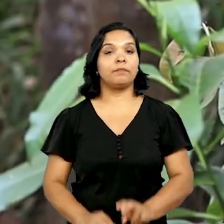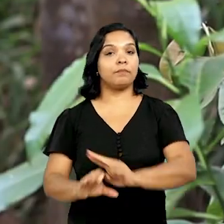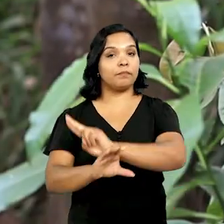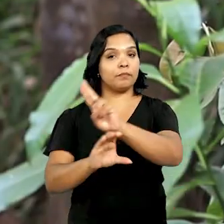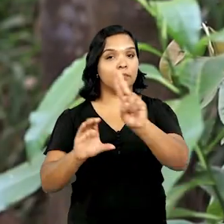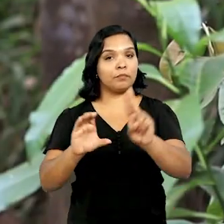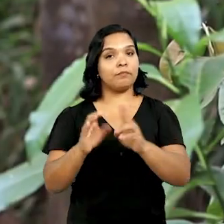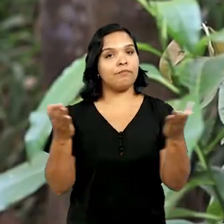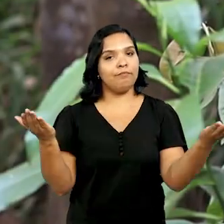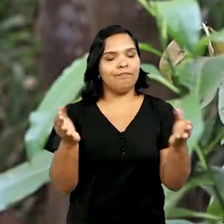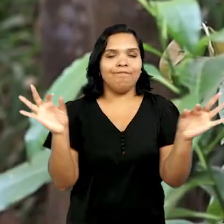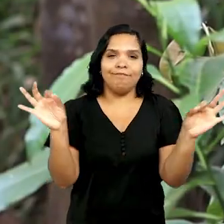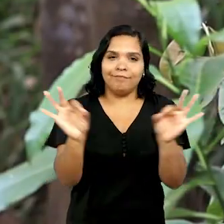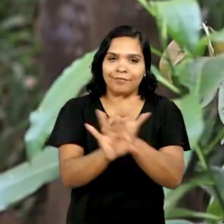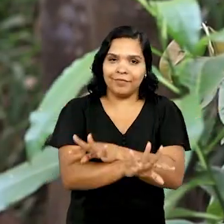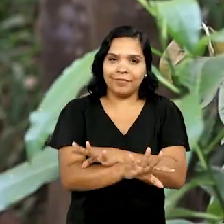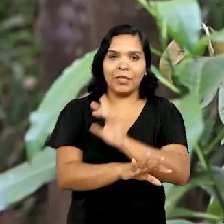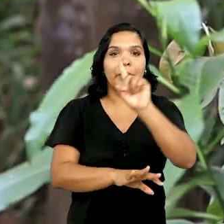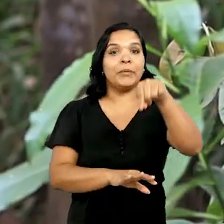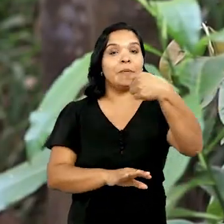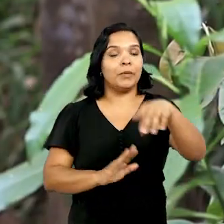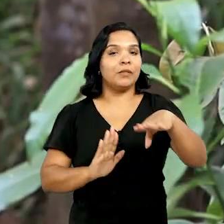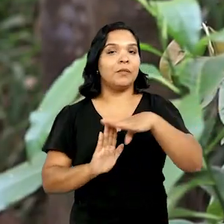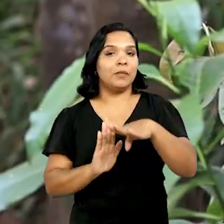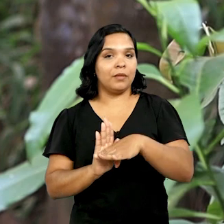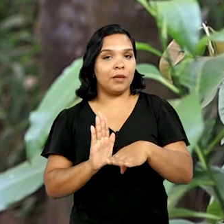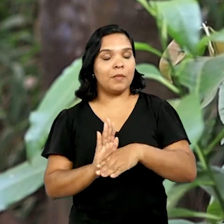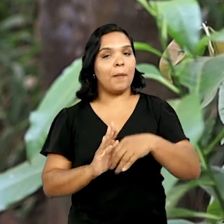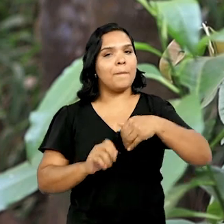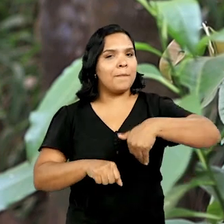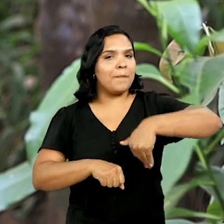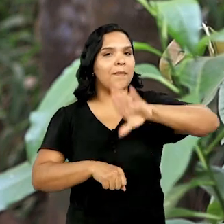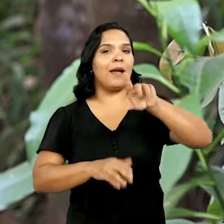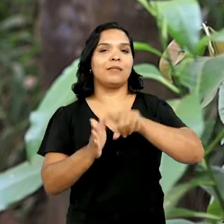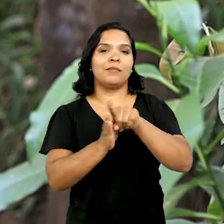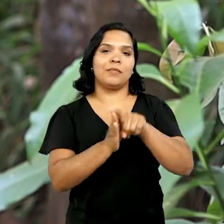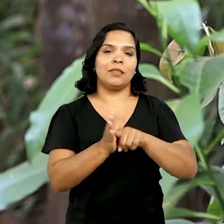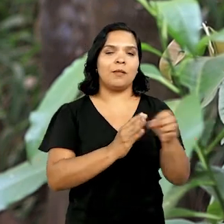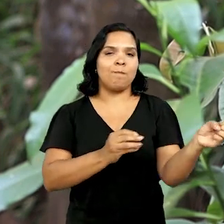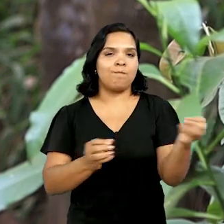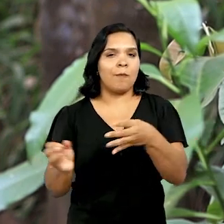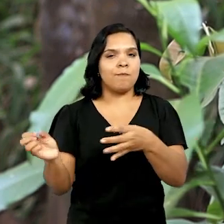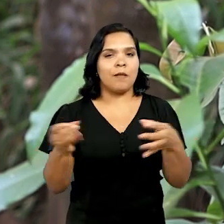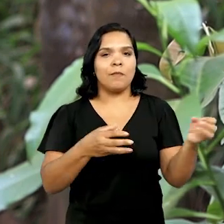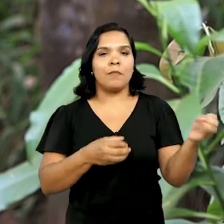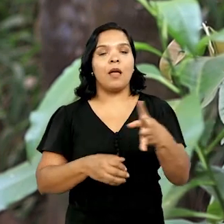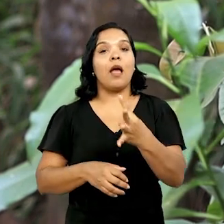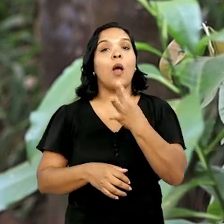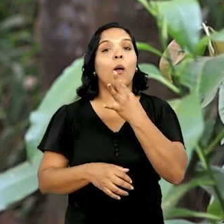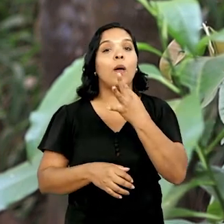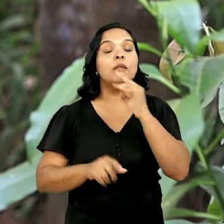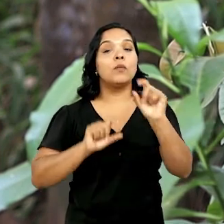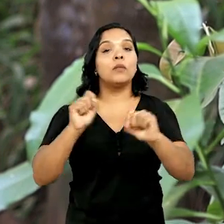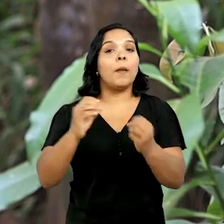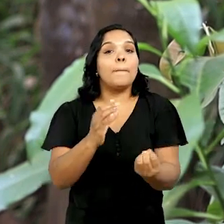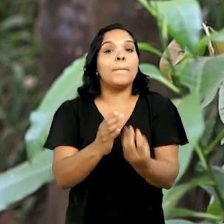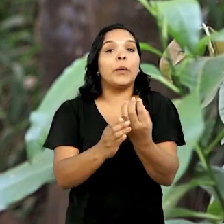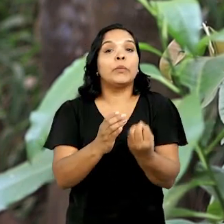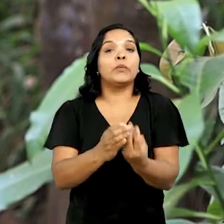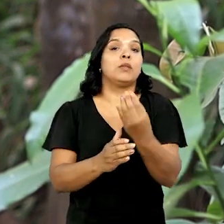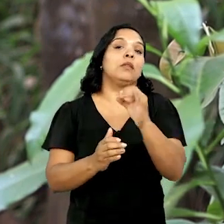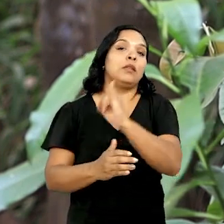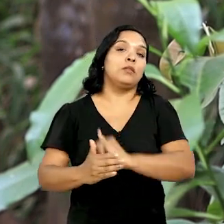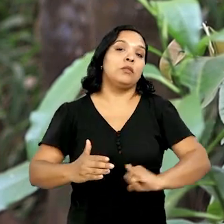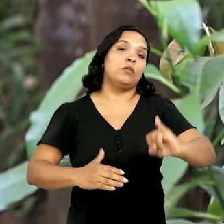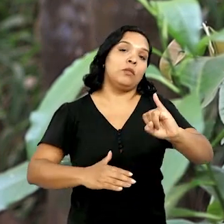O Universiência de hoje fica por aqui. No próximo programa traremos mais pesquisas inovadoras para a gente conhecer o que tem sido